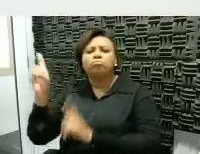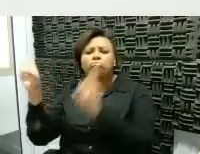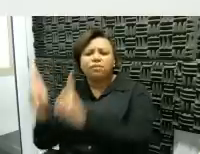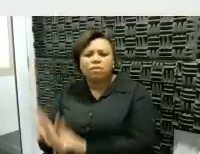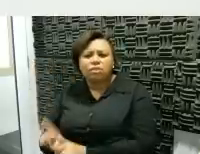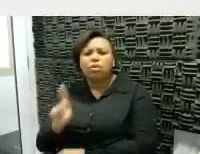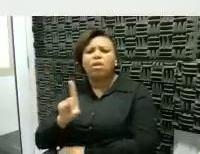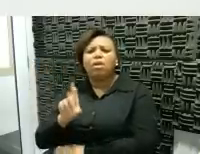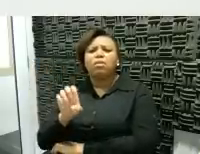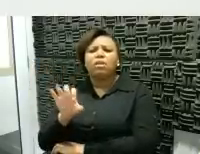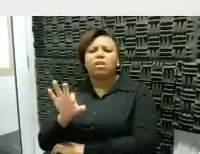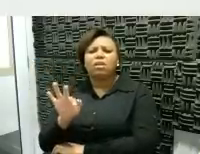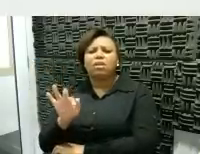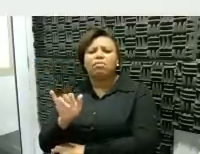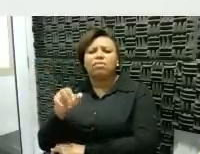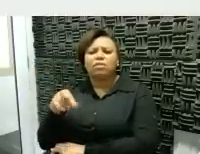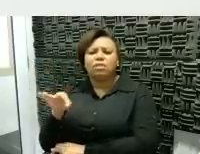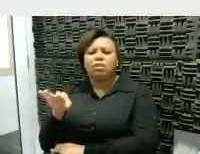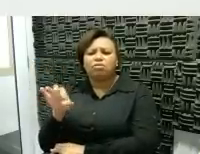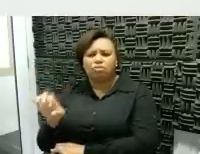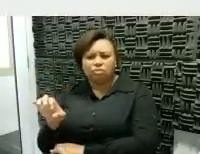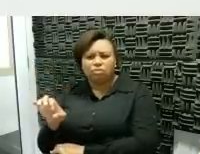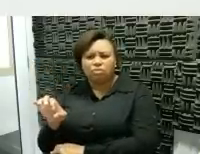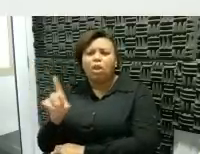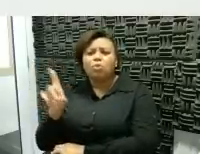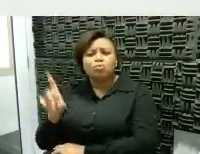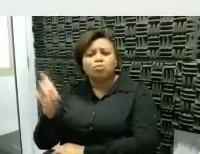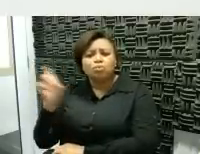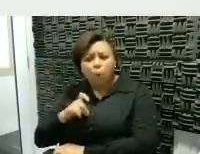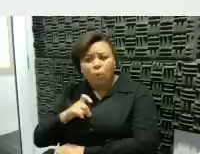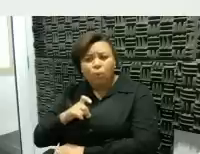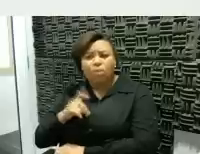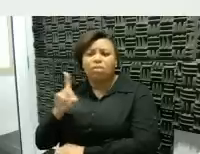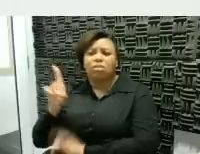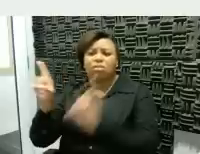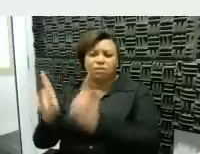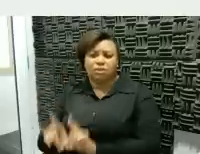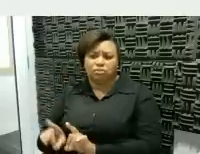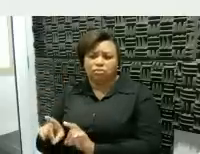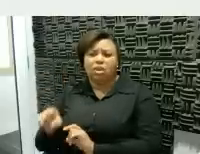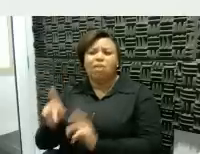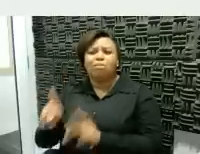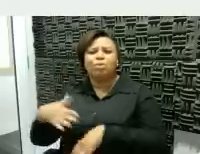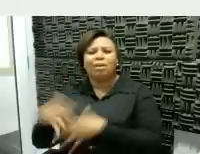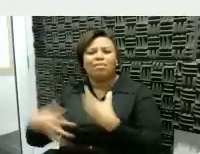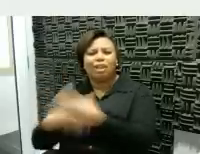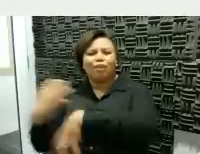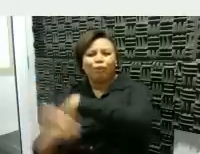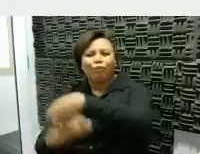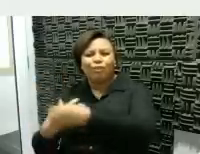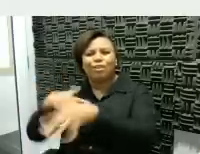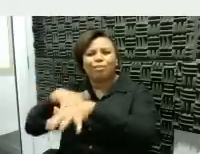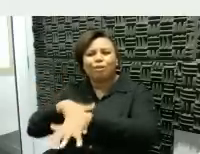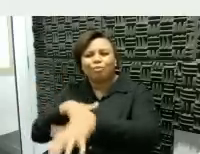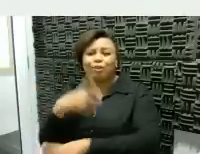uma deficiência eu sou deficiente normalmente essas pessoas estão mais envolvidas no movimento político né Ou seja eu sou